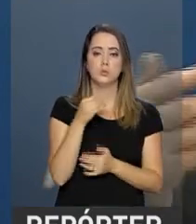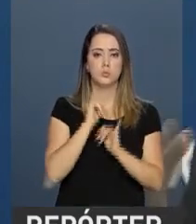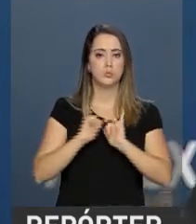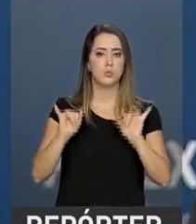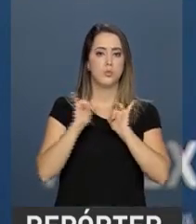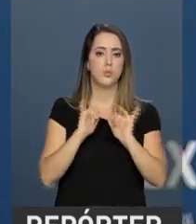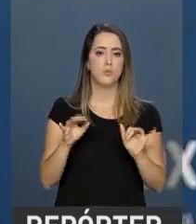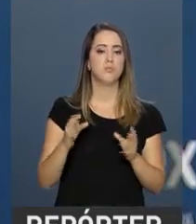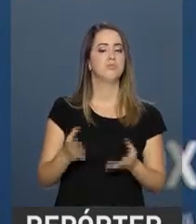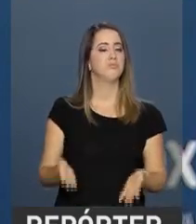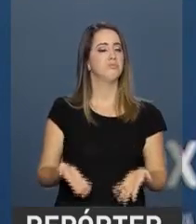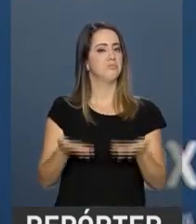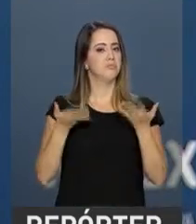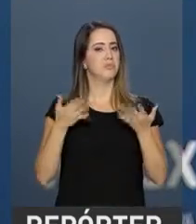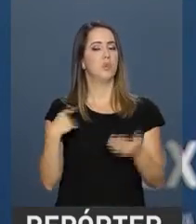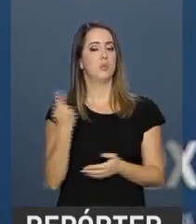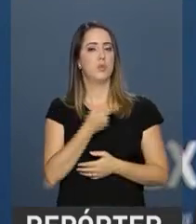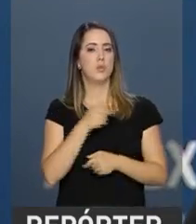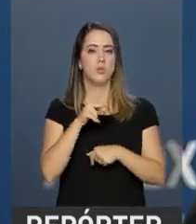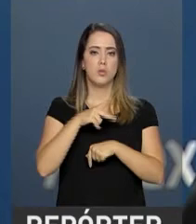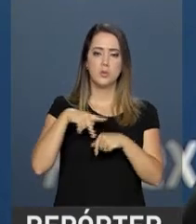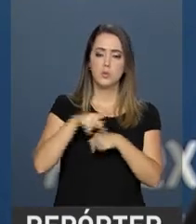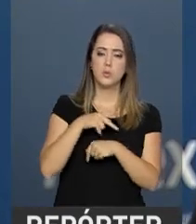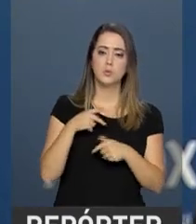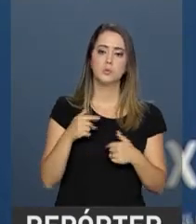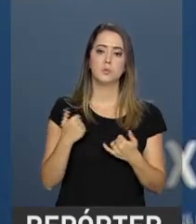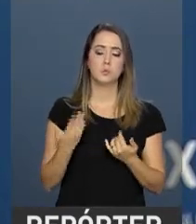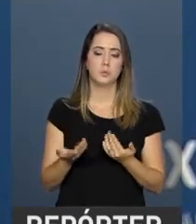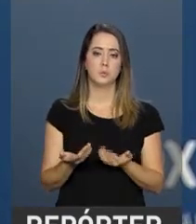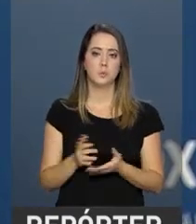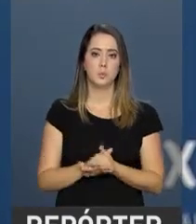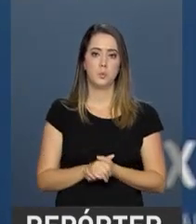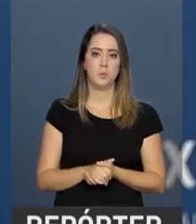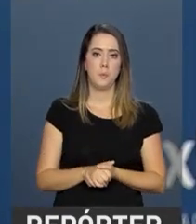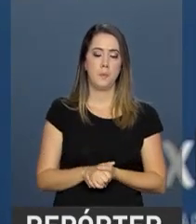muito alvissareiro para o nosso país o